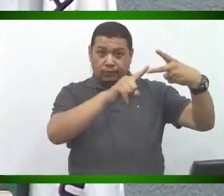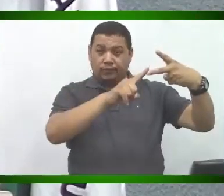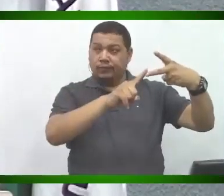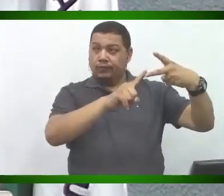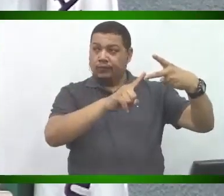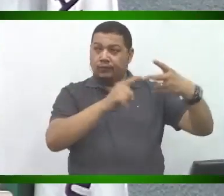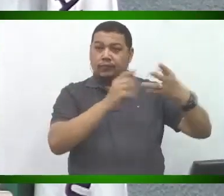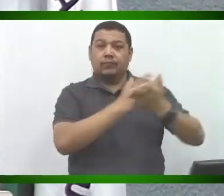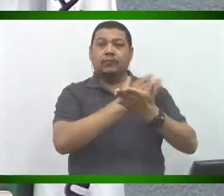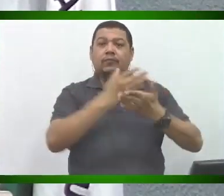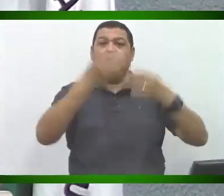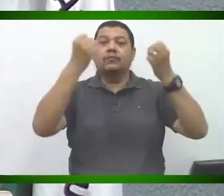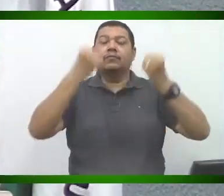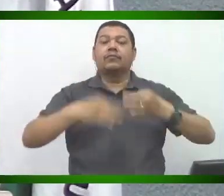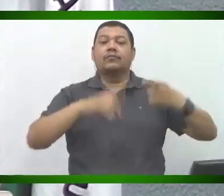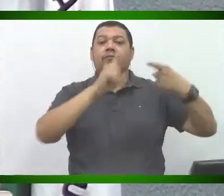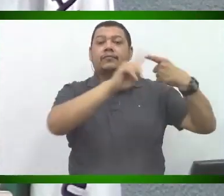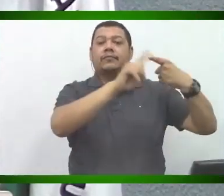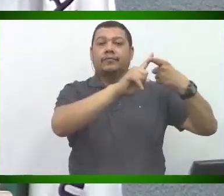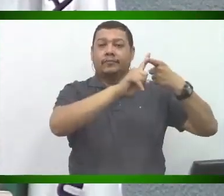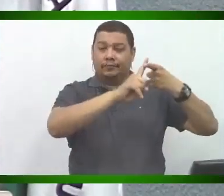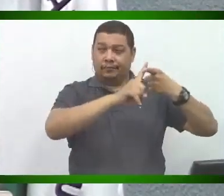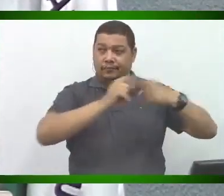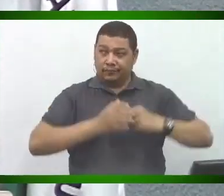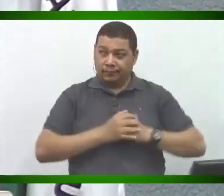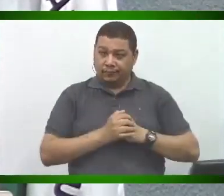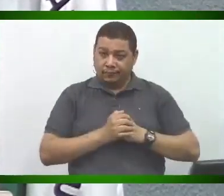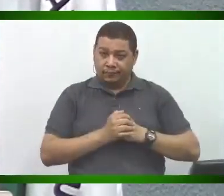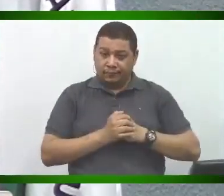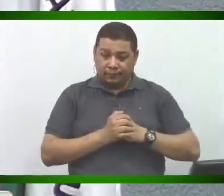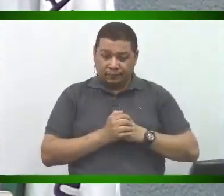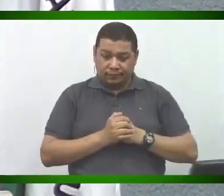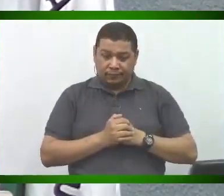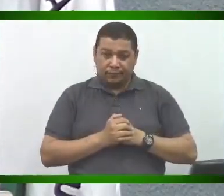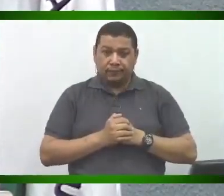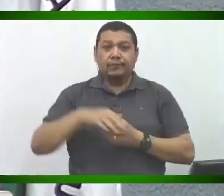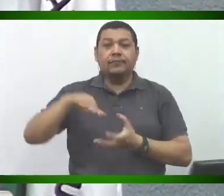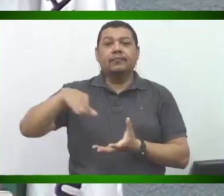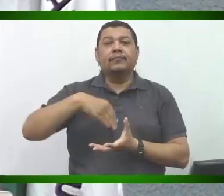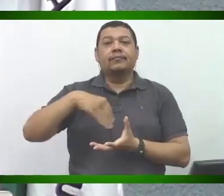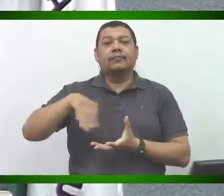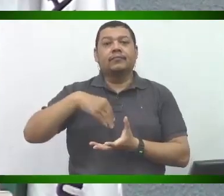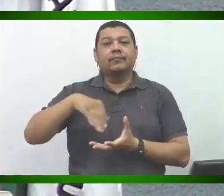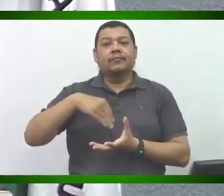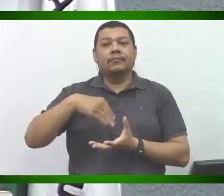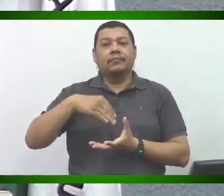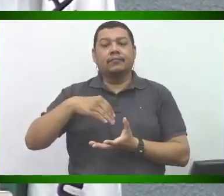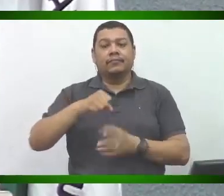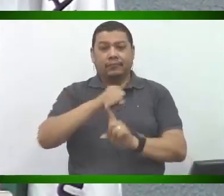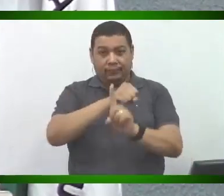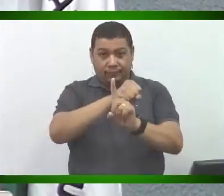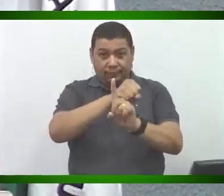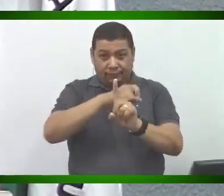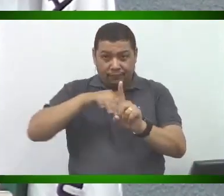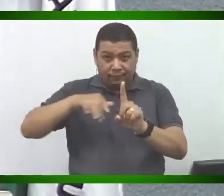Eu vou iniciar falando em relação à Secretaria Municipal de Assistência